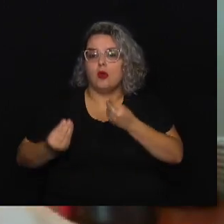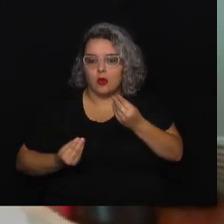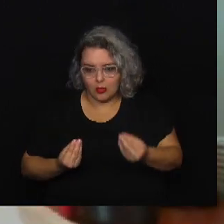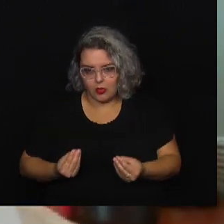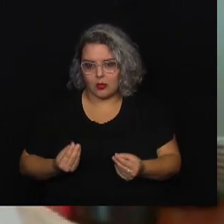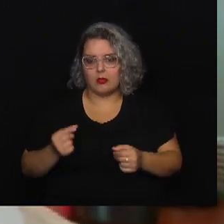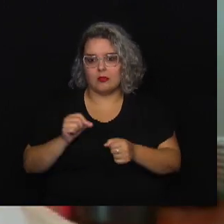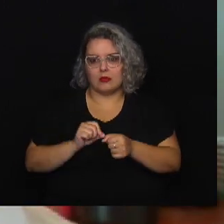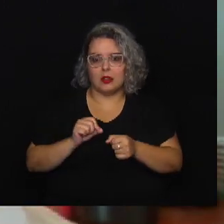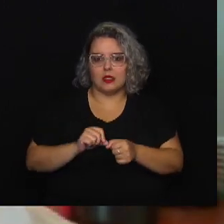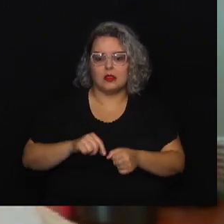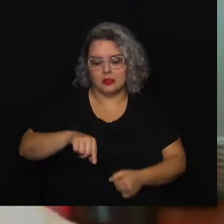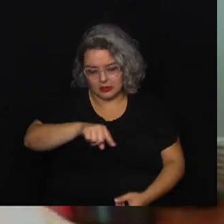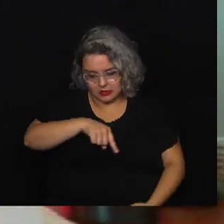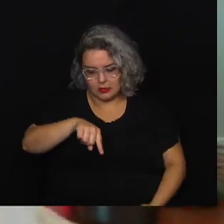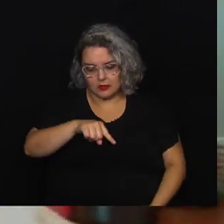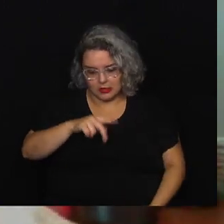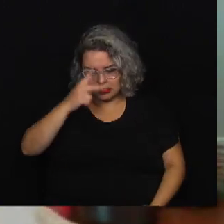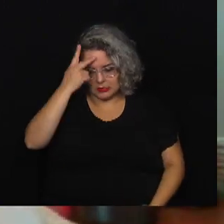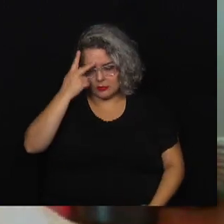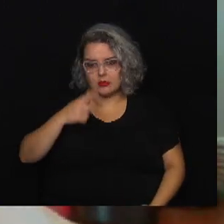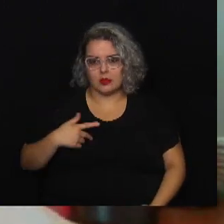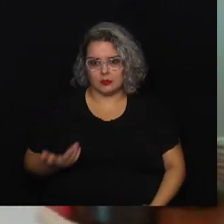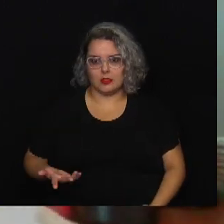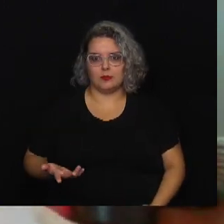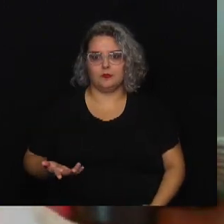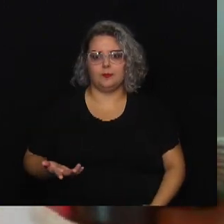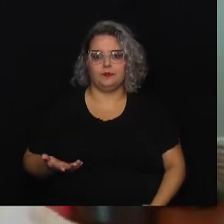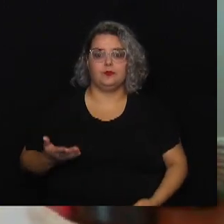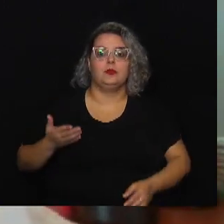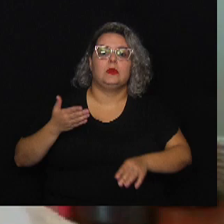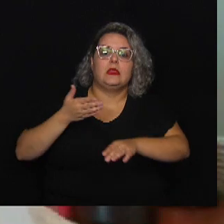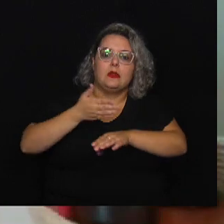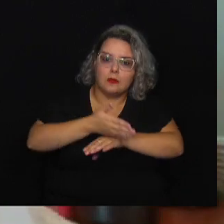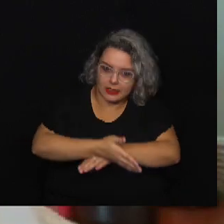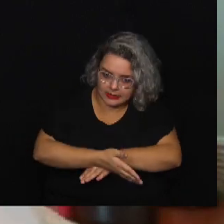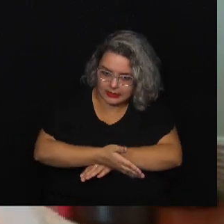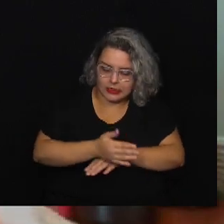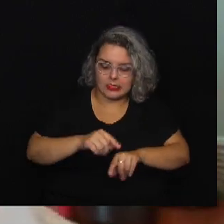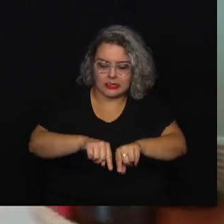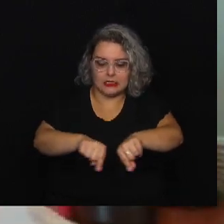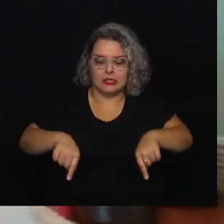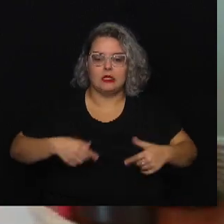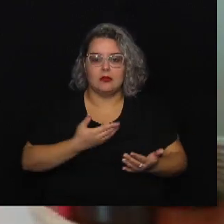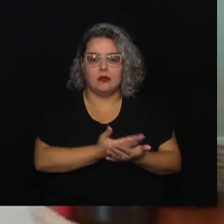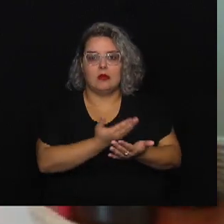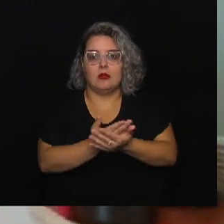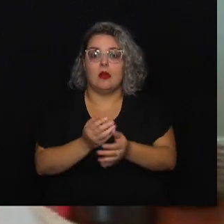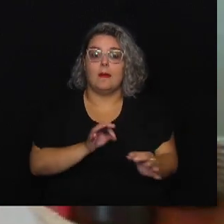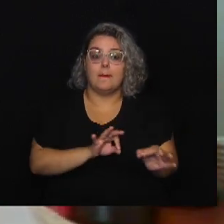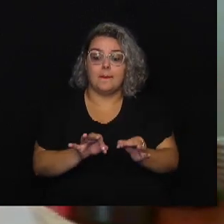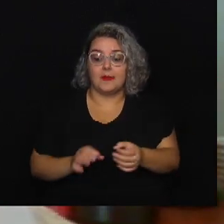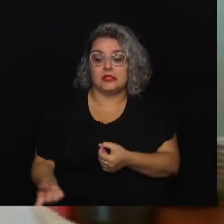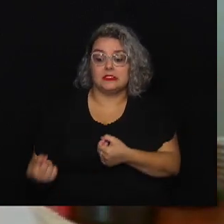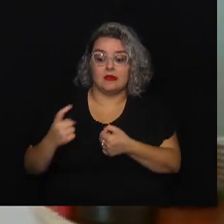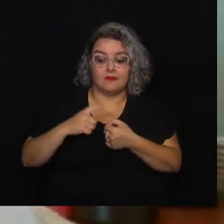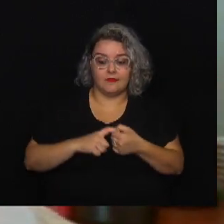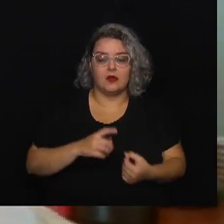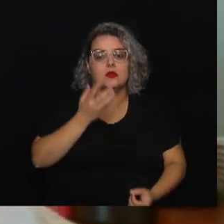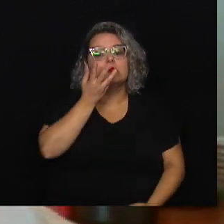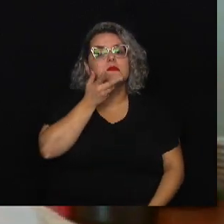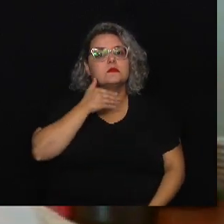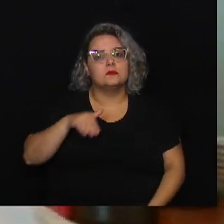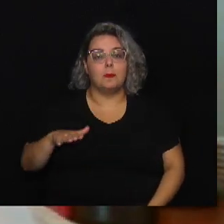são eles. Então, entrar na sala de aula, preparar essa volta das crianças,